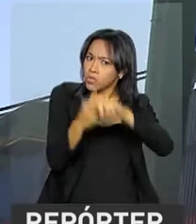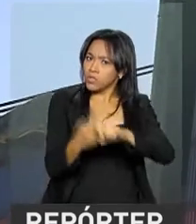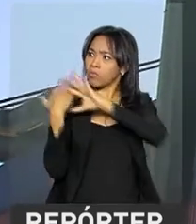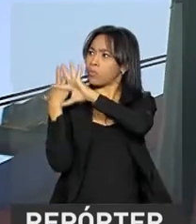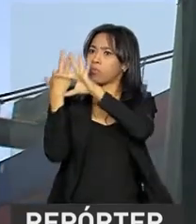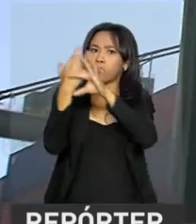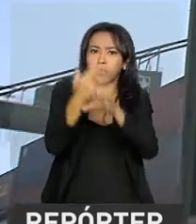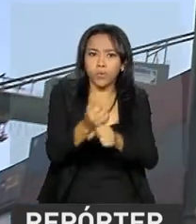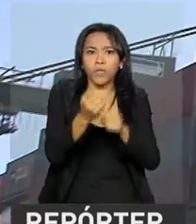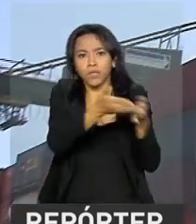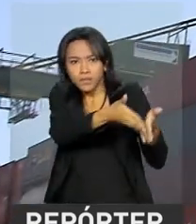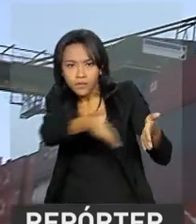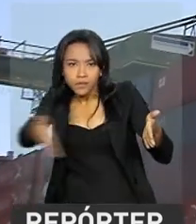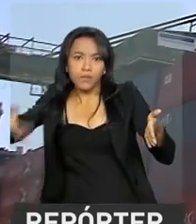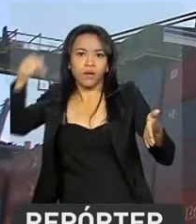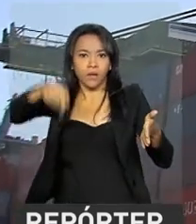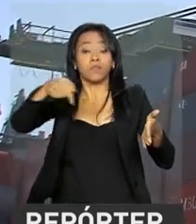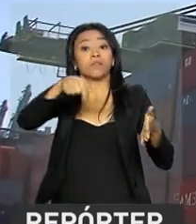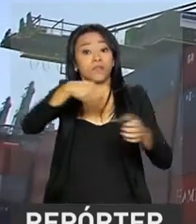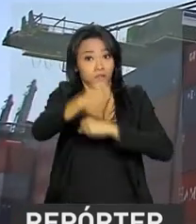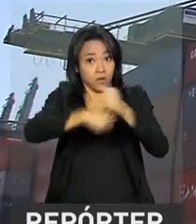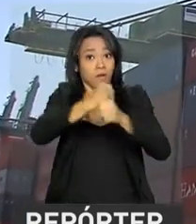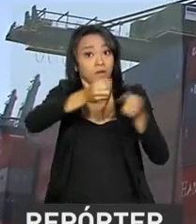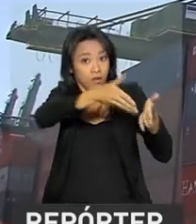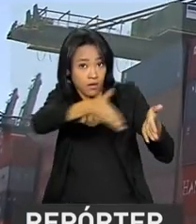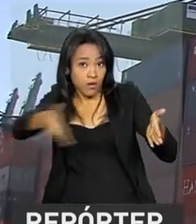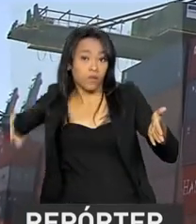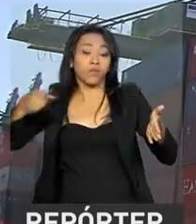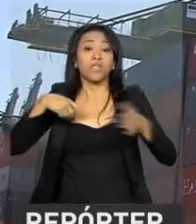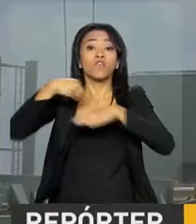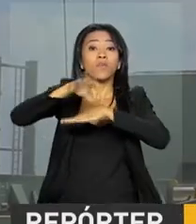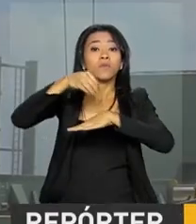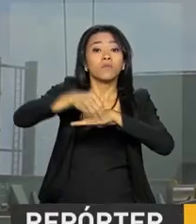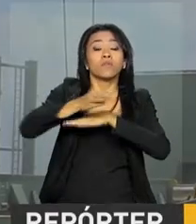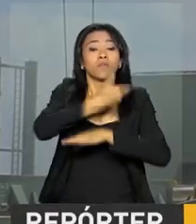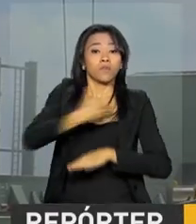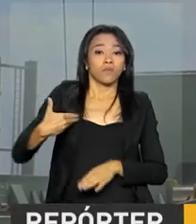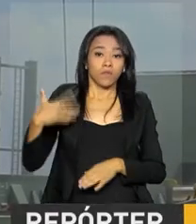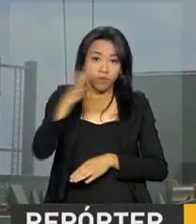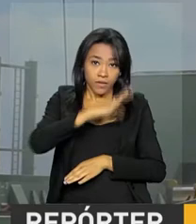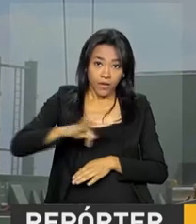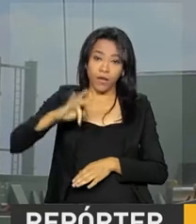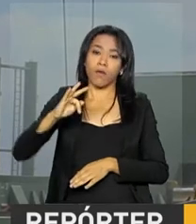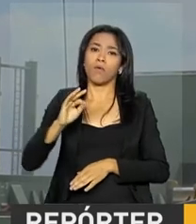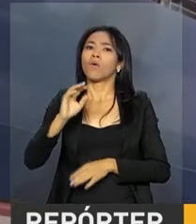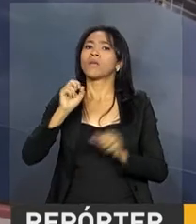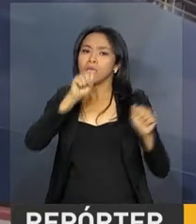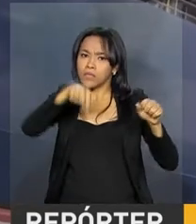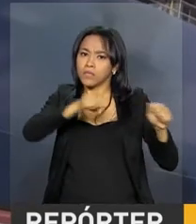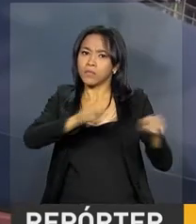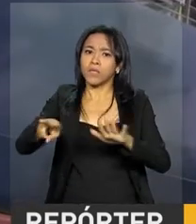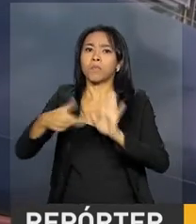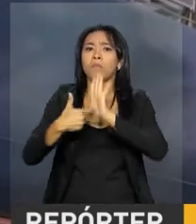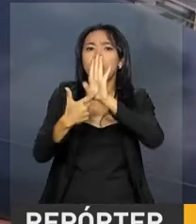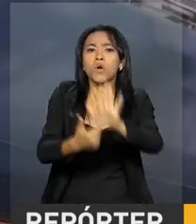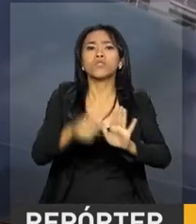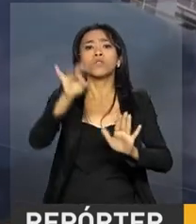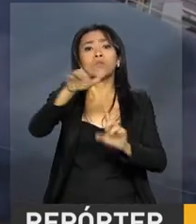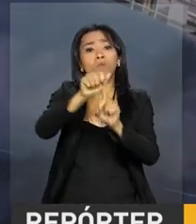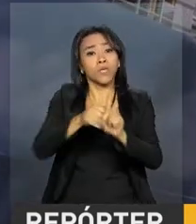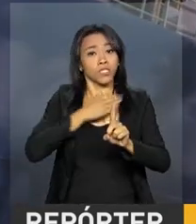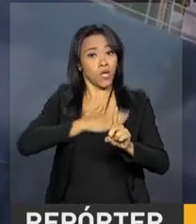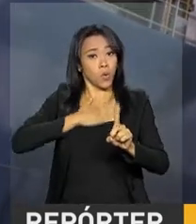deste ano dados divulgados pelo governo federal nesta semana mostram que só em agosto o saldo está positivo